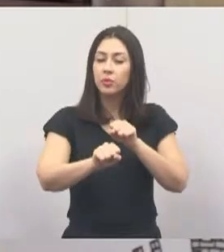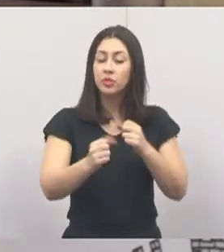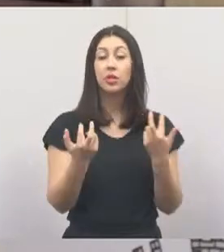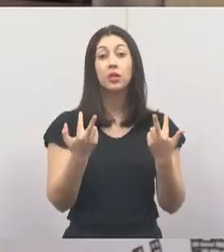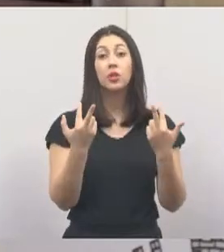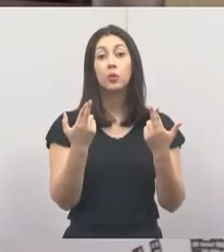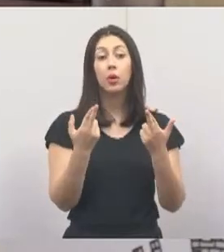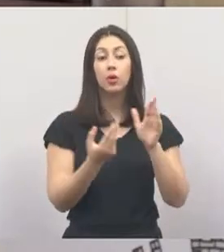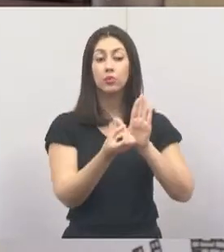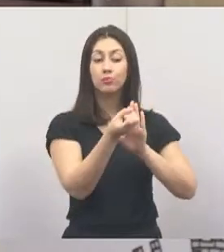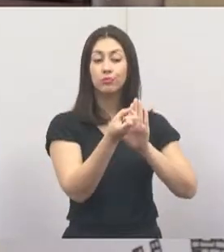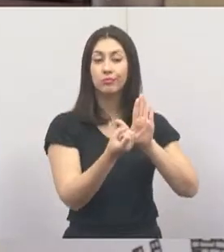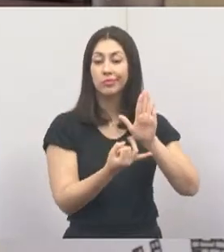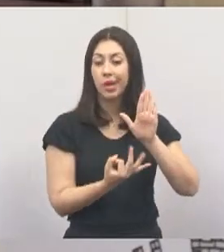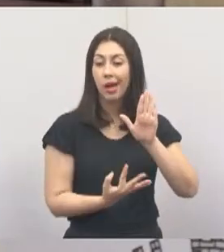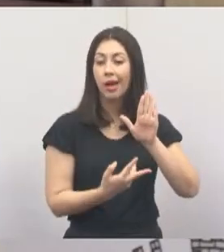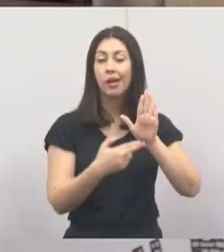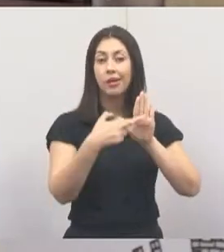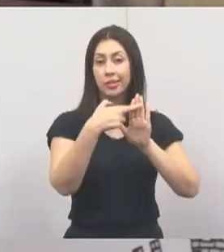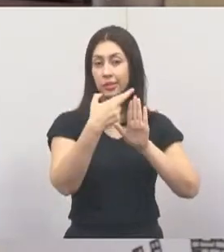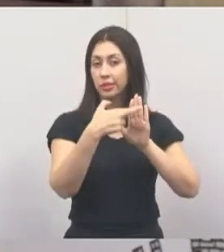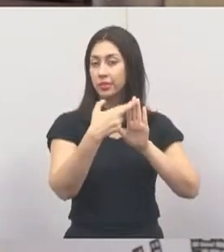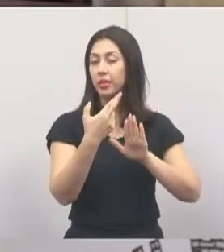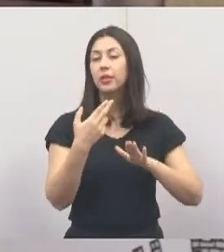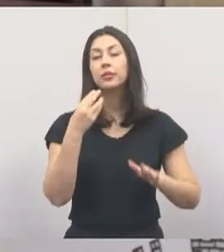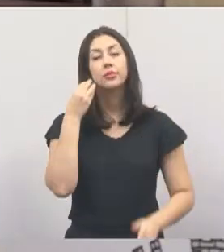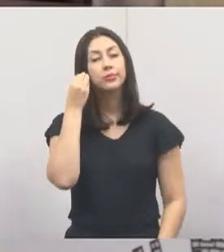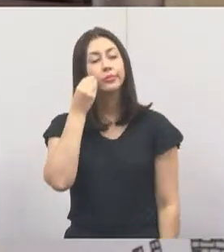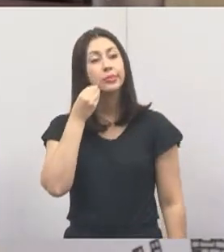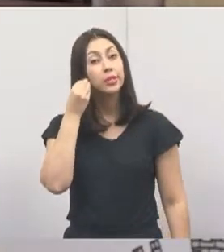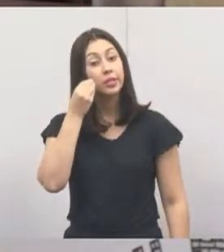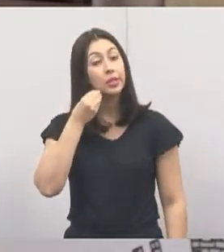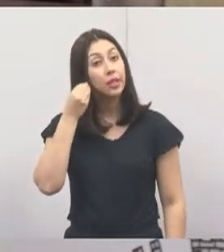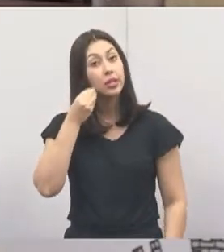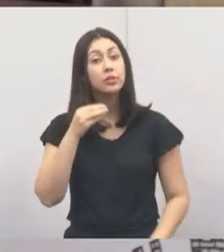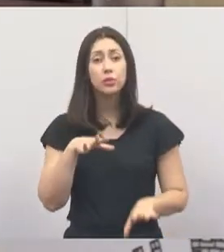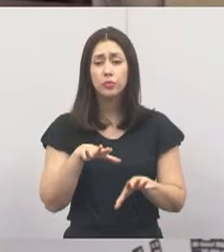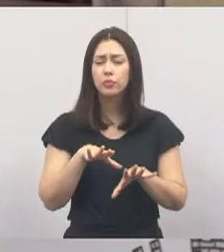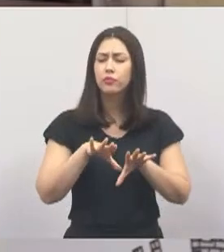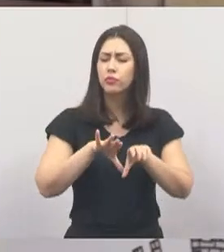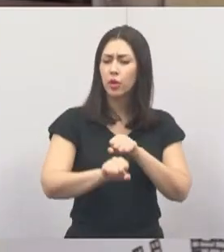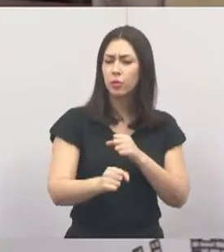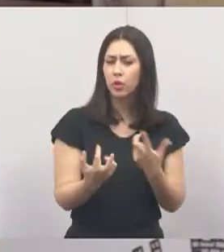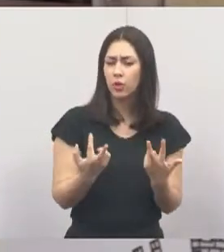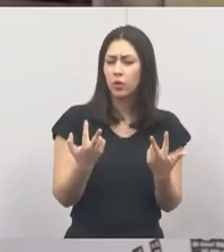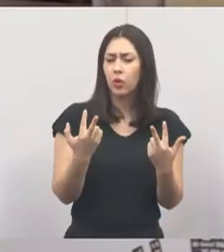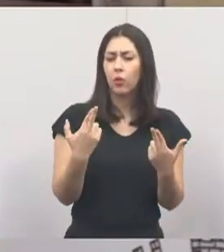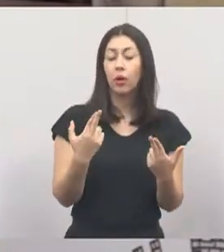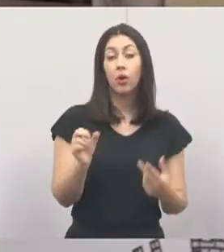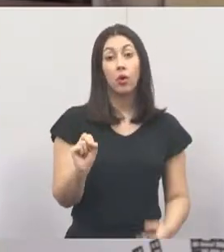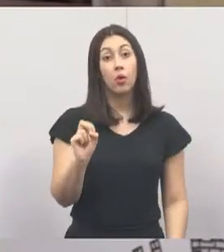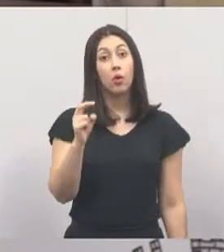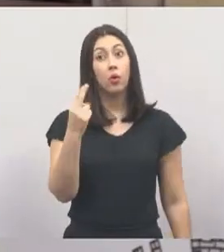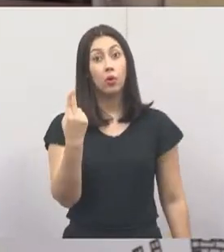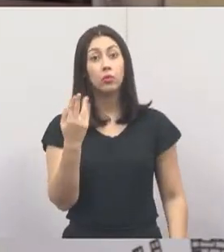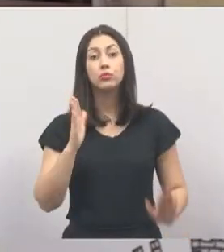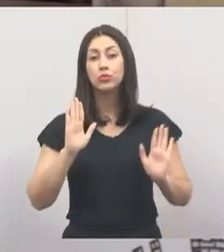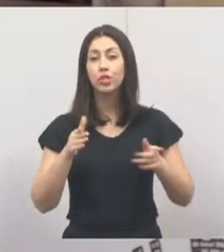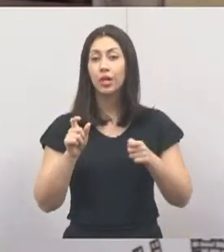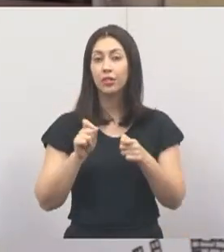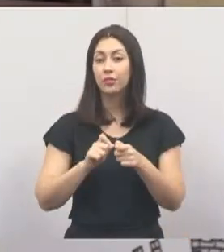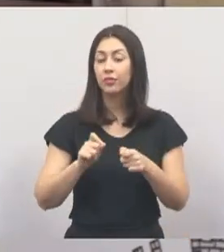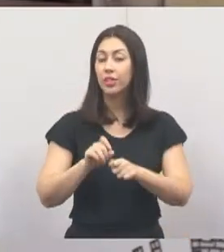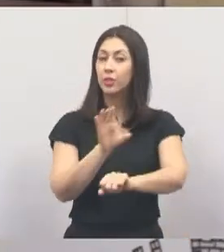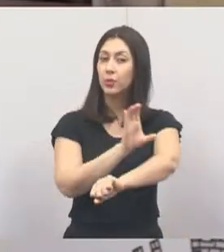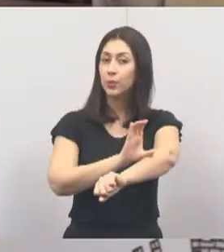nesta resolução, que possuam experiência, formação compatível ou tenham realizado cursos